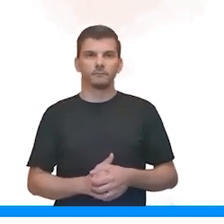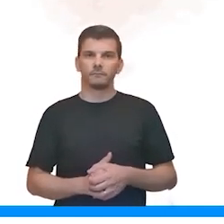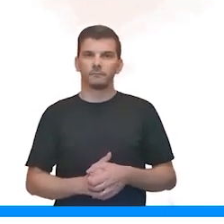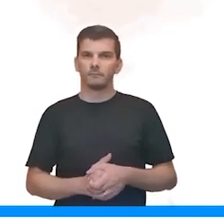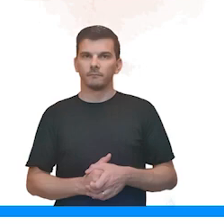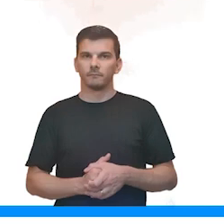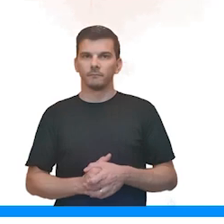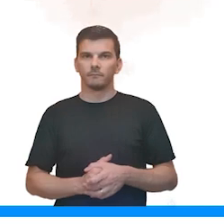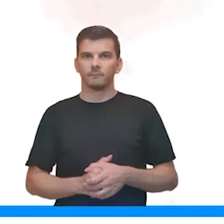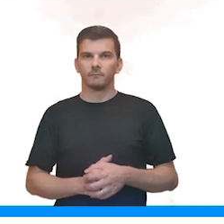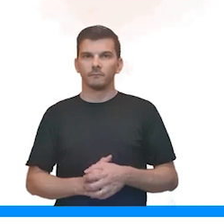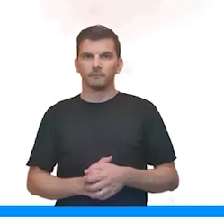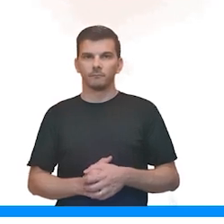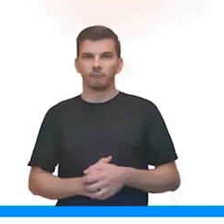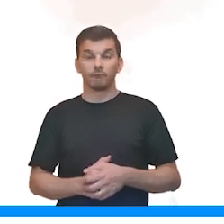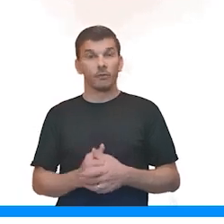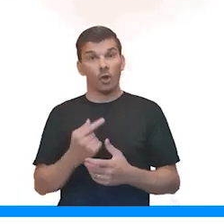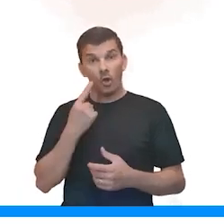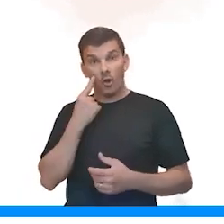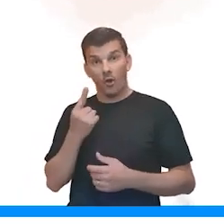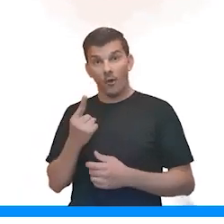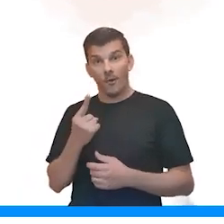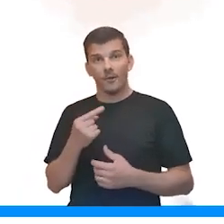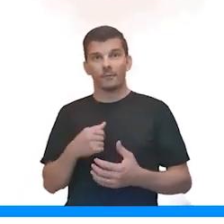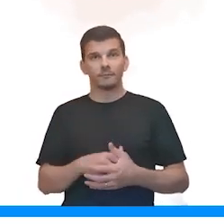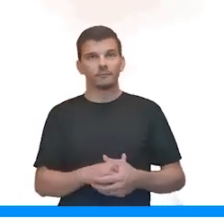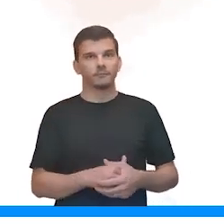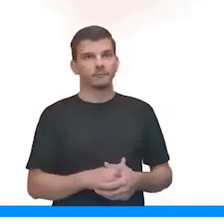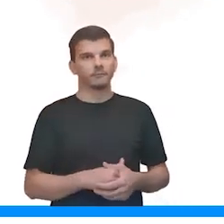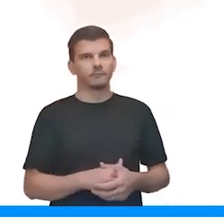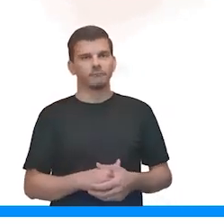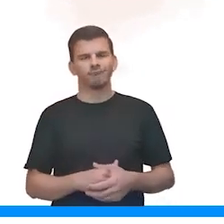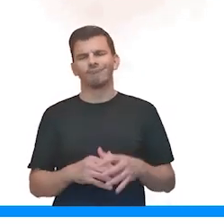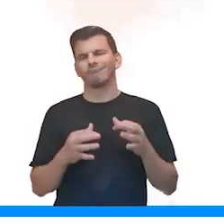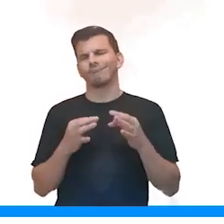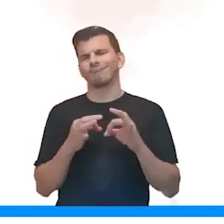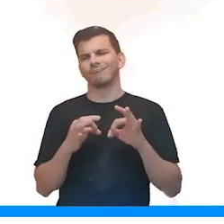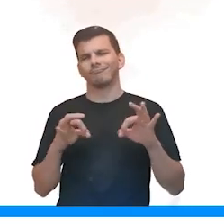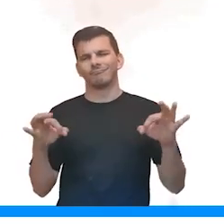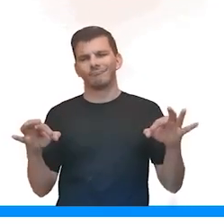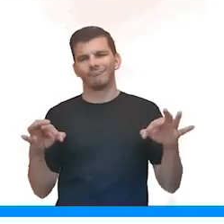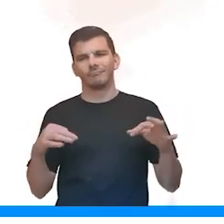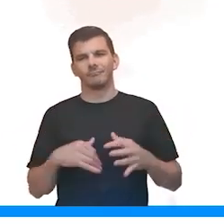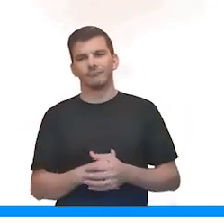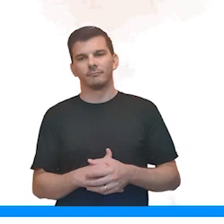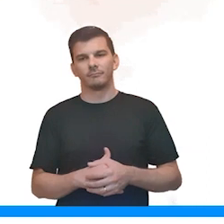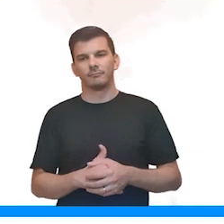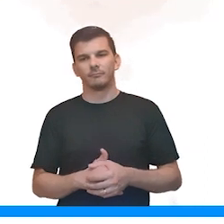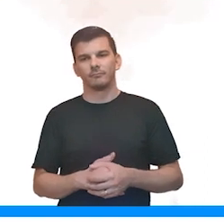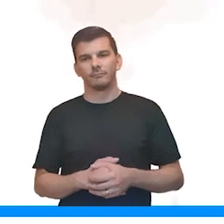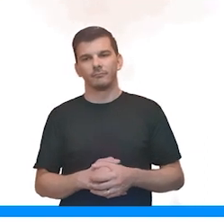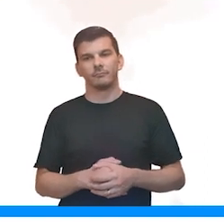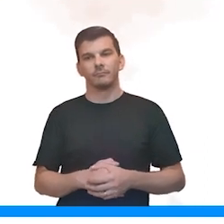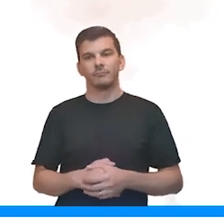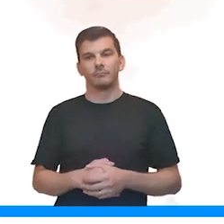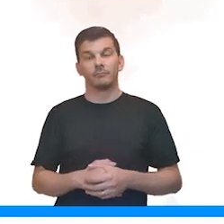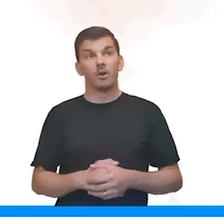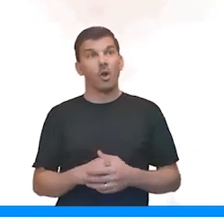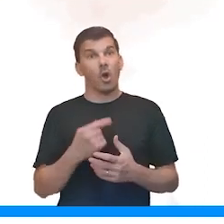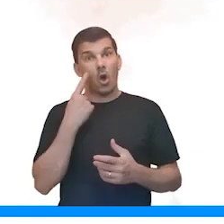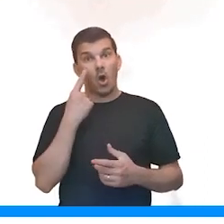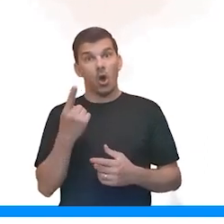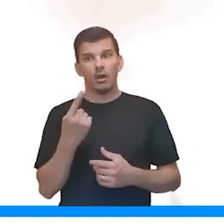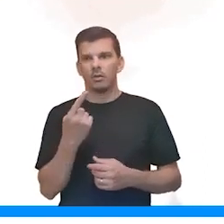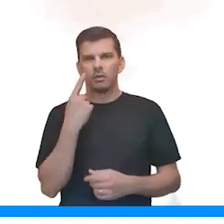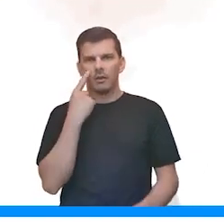Vou abrir aqui numa nova aba. E nós teremos o FET Colorado, mais uma vez, nos auxiliando. É um site sensacional, gente. Vamos lá,